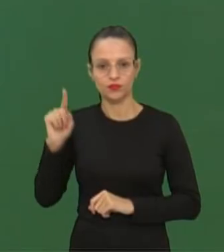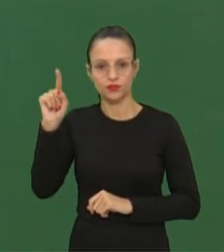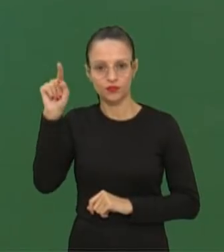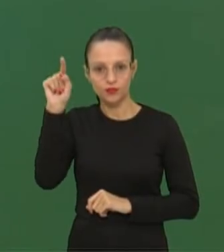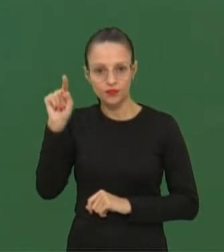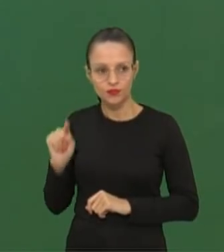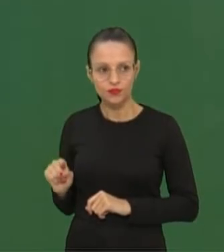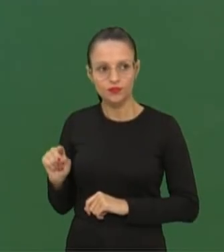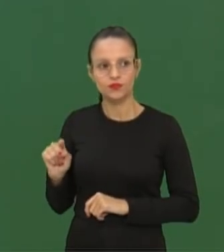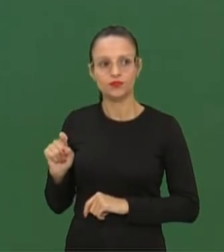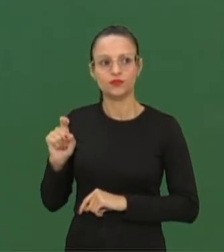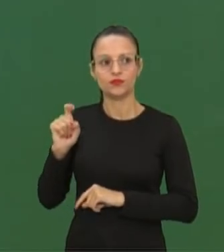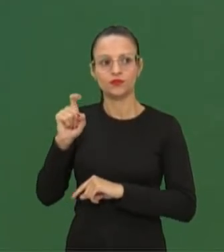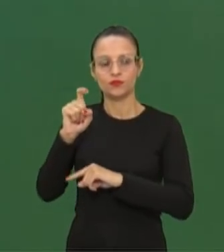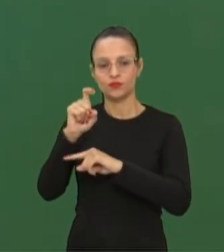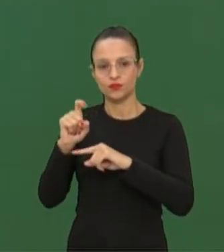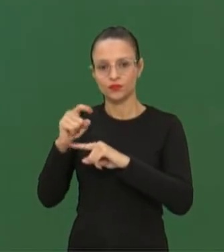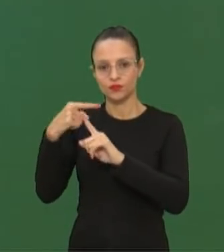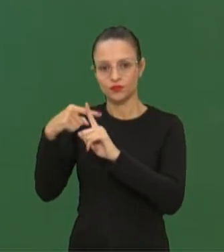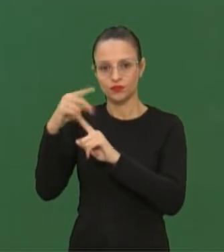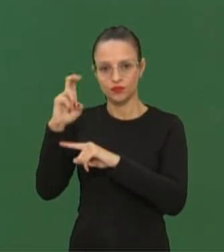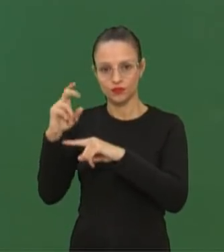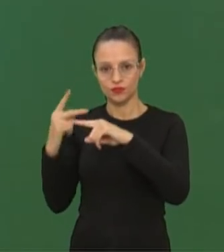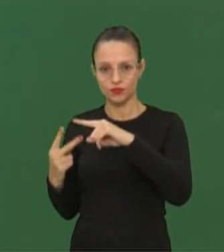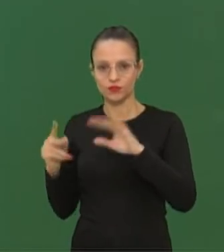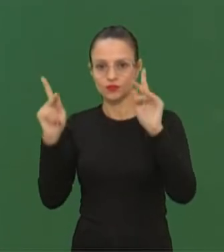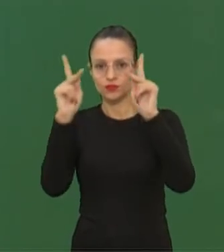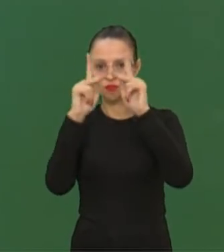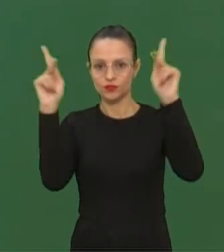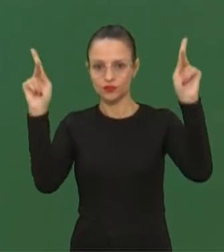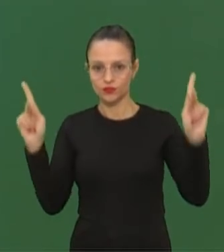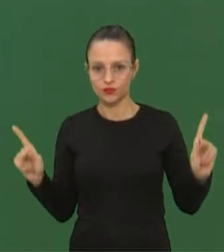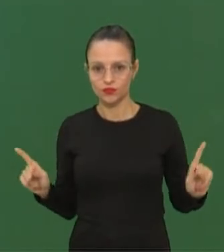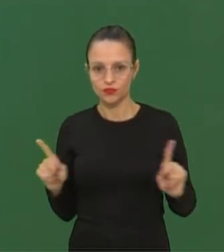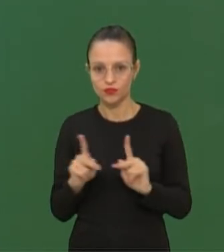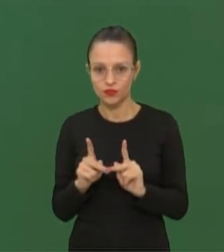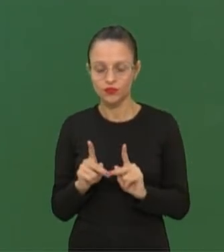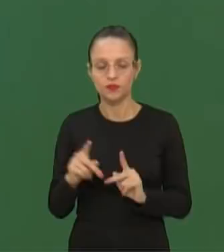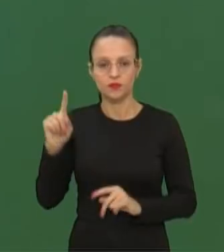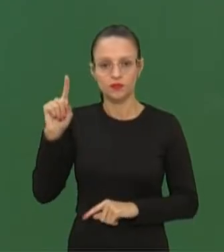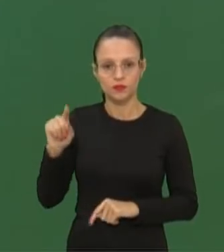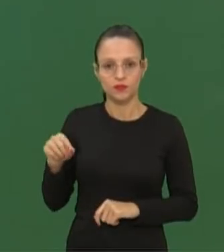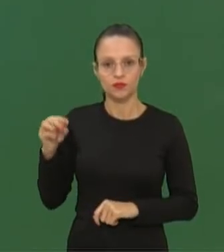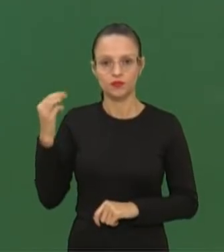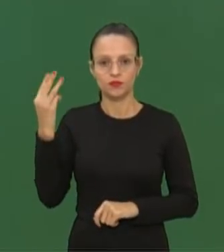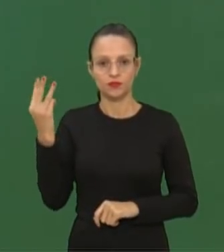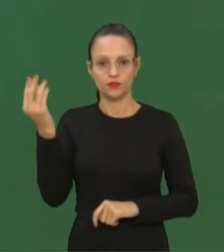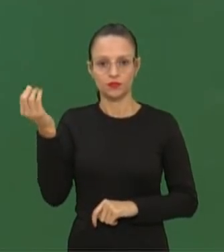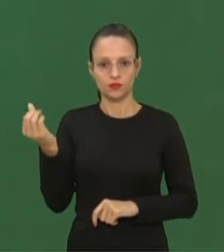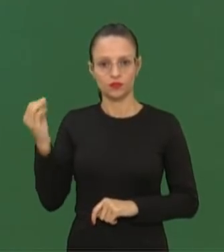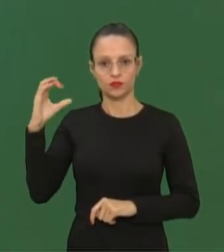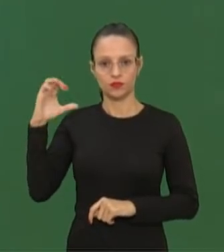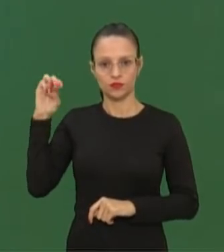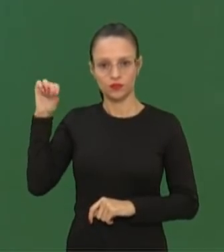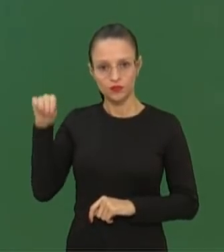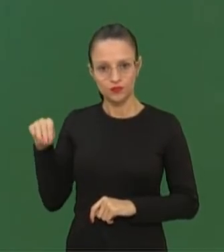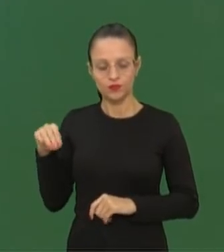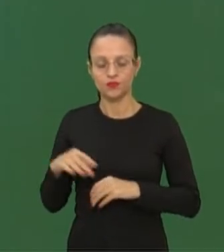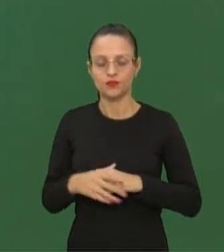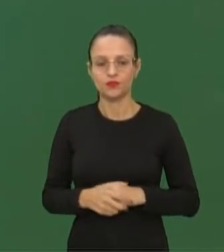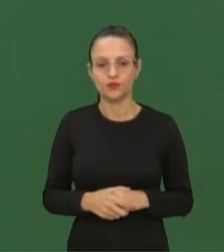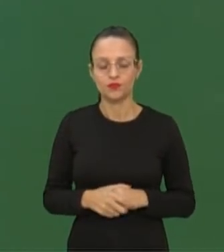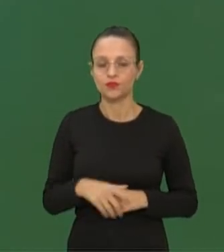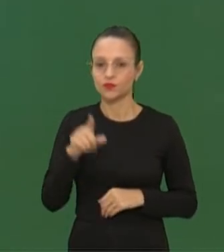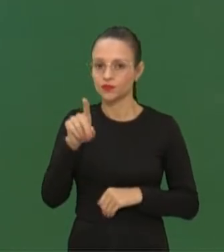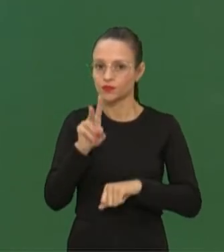2. O perímetro dessa figura é 36 centímetros, certo? Então, vamos resolver a partir dessa ideia.